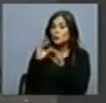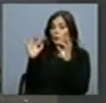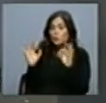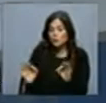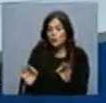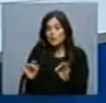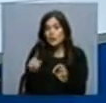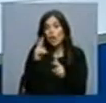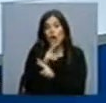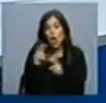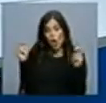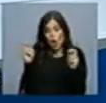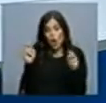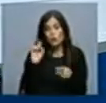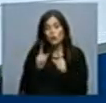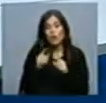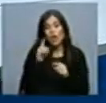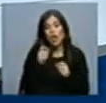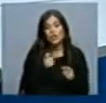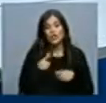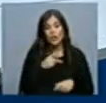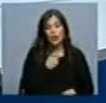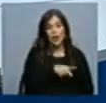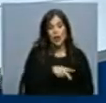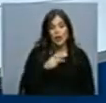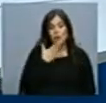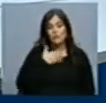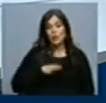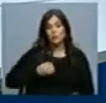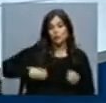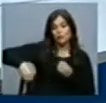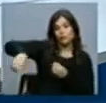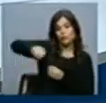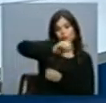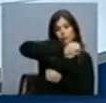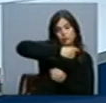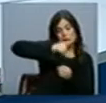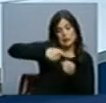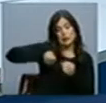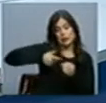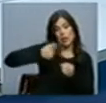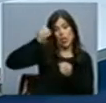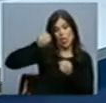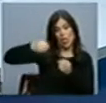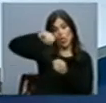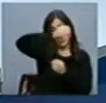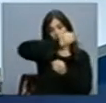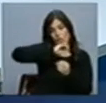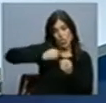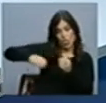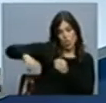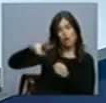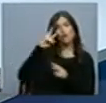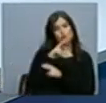foi descoberto numa anã branca que gira à volta de uma outra estrela e o que foi descoberto foi